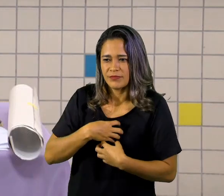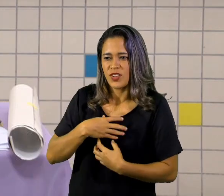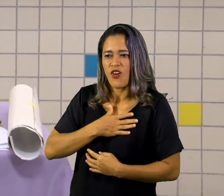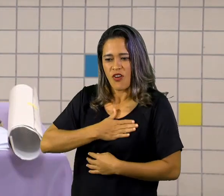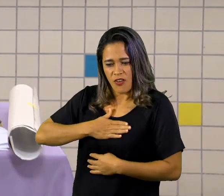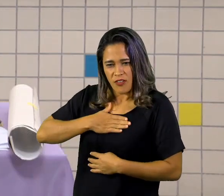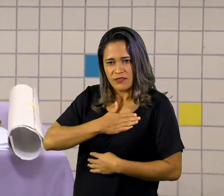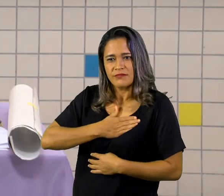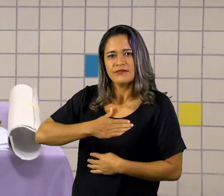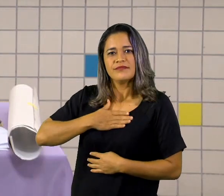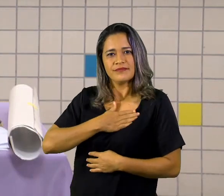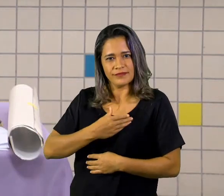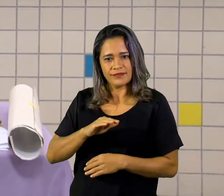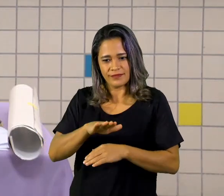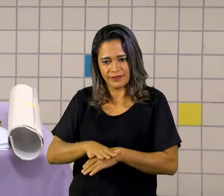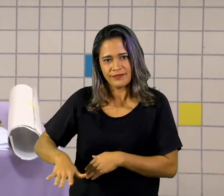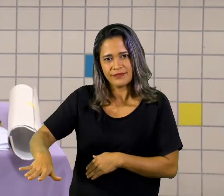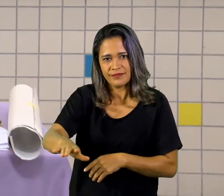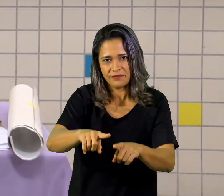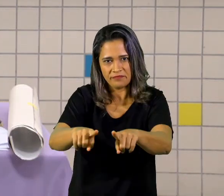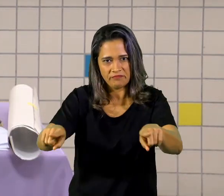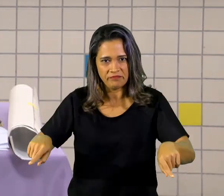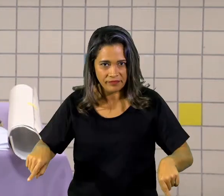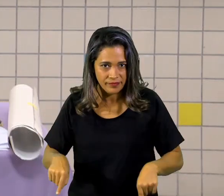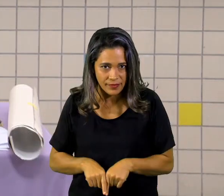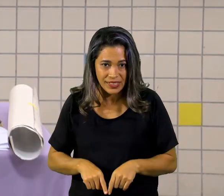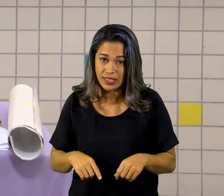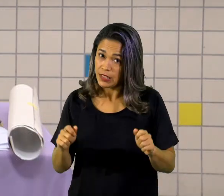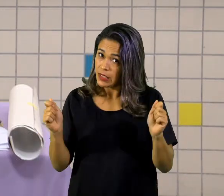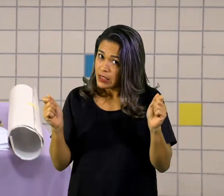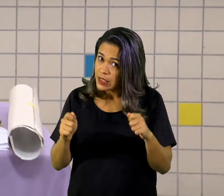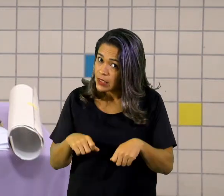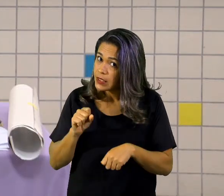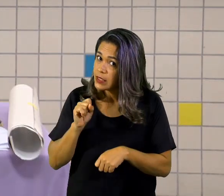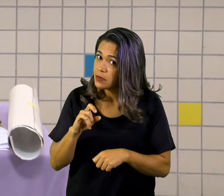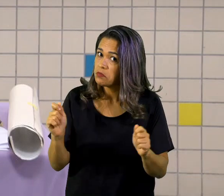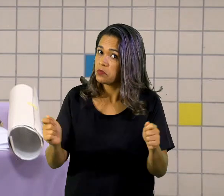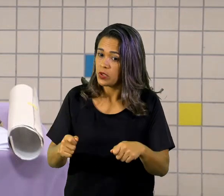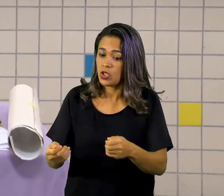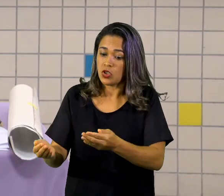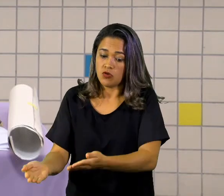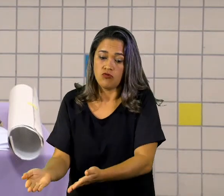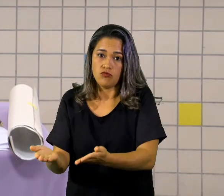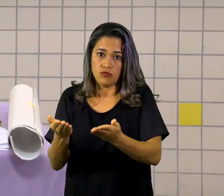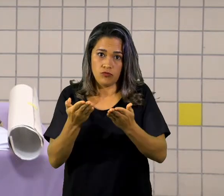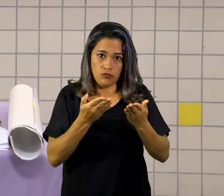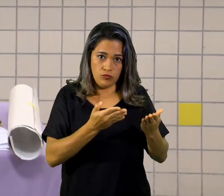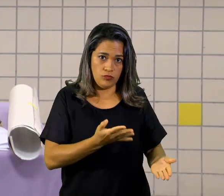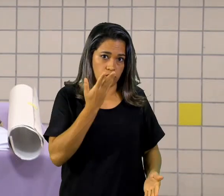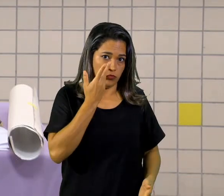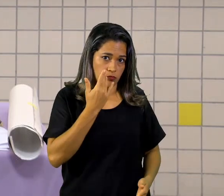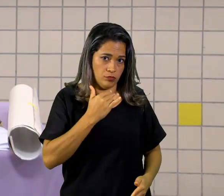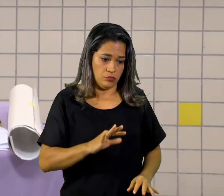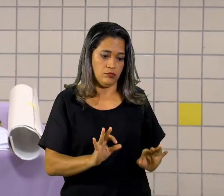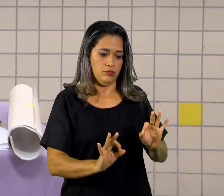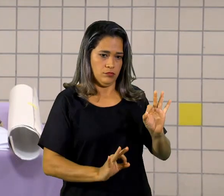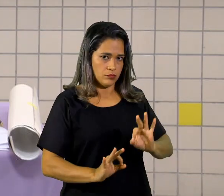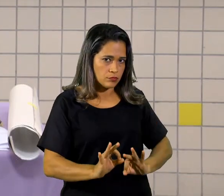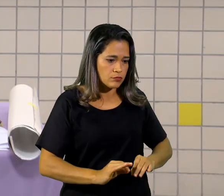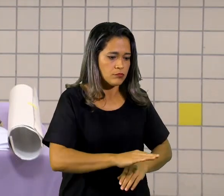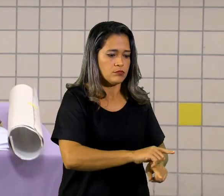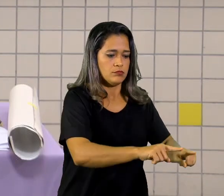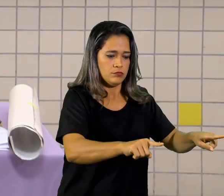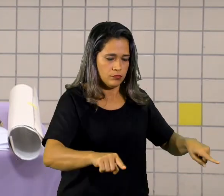ao espaço. Se tiver possibilidade de você convidar a criança para fazer parte da organização desse